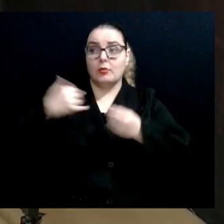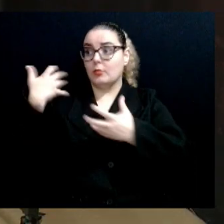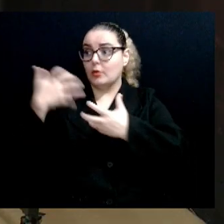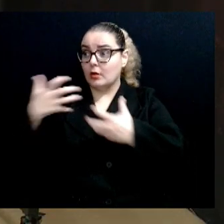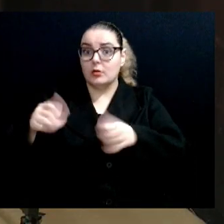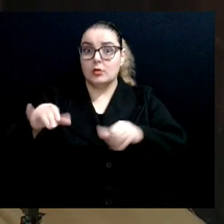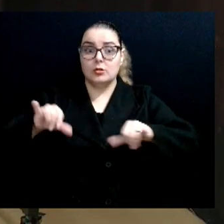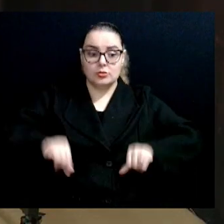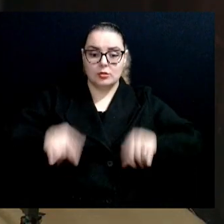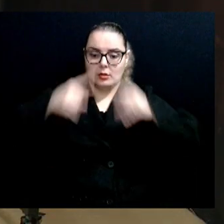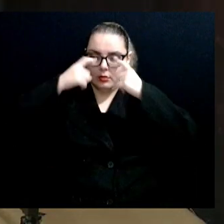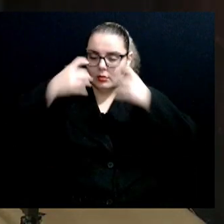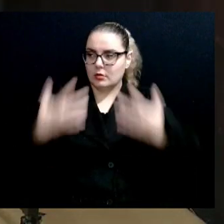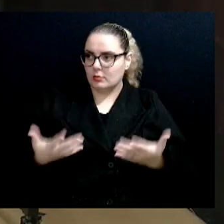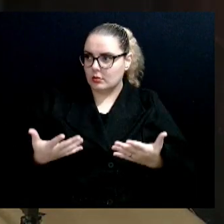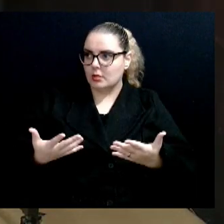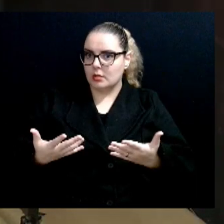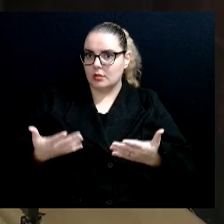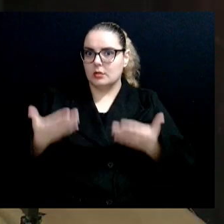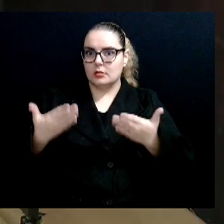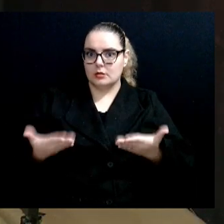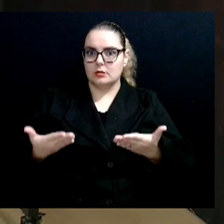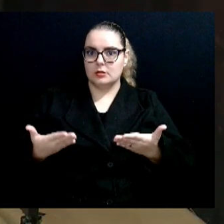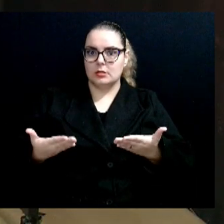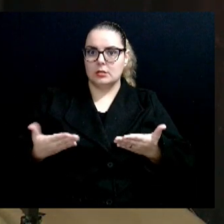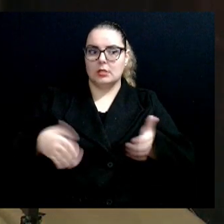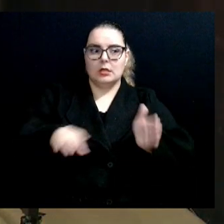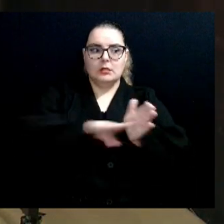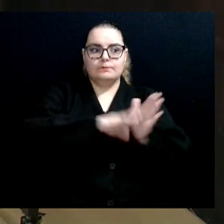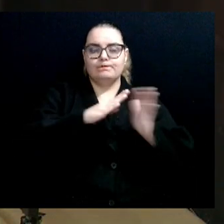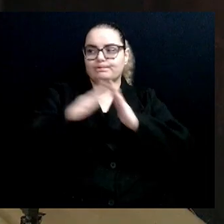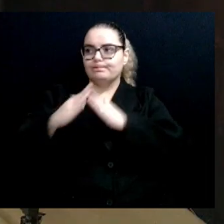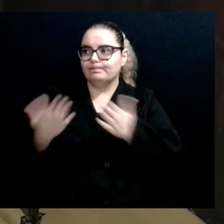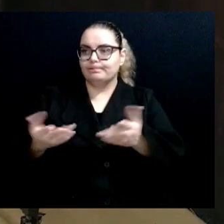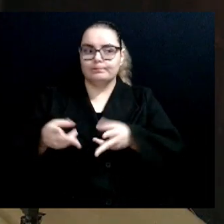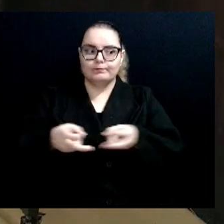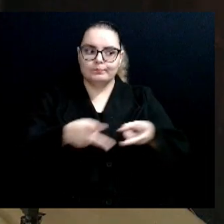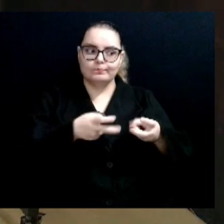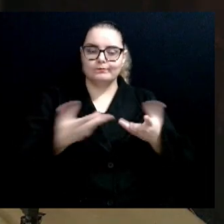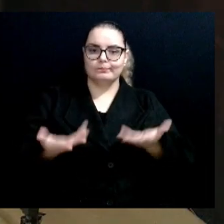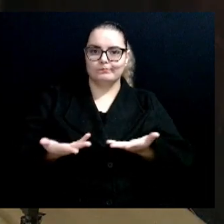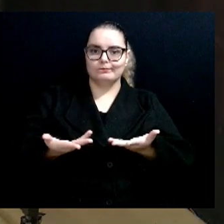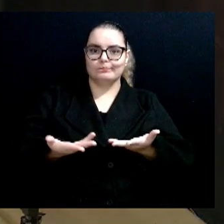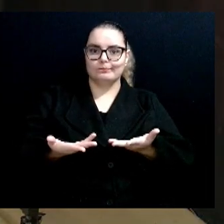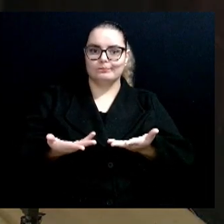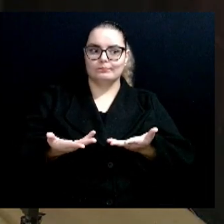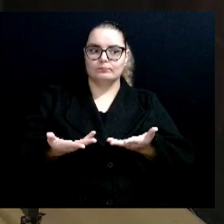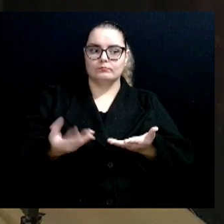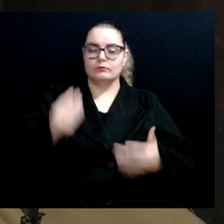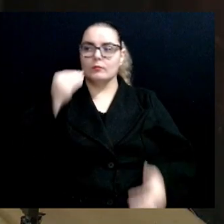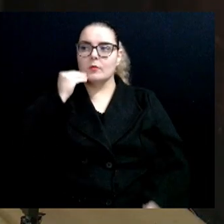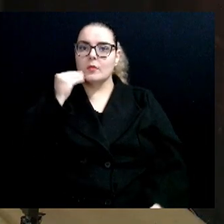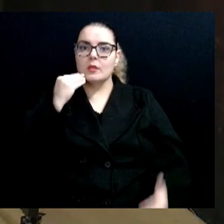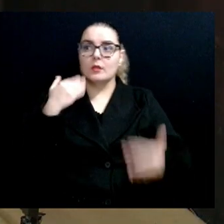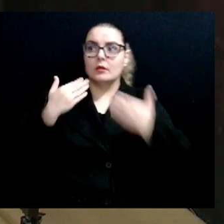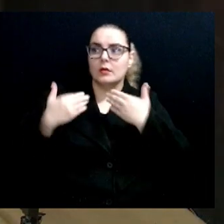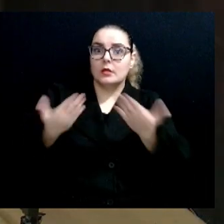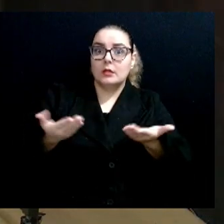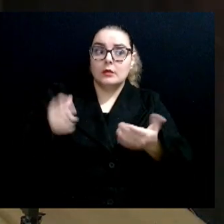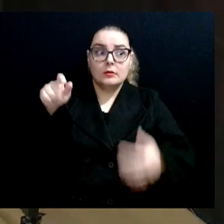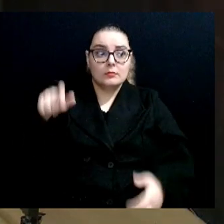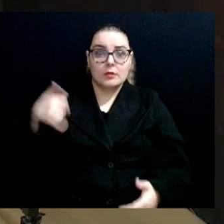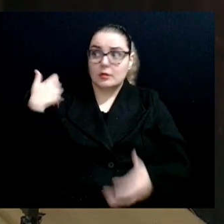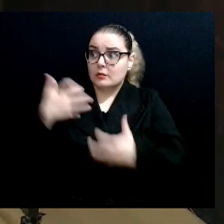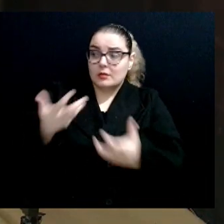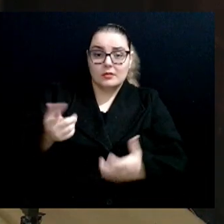violência ali, aí chega o vizinho que está percebendo isso e tenta conversar, mas a pessoa idosa, ela não vai